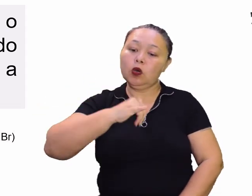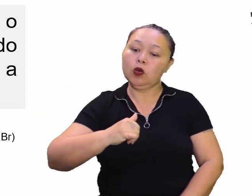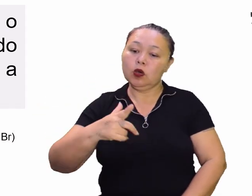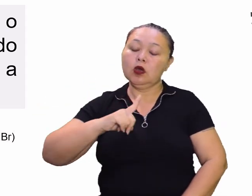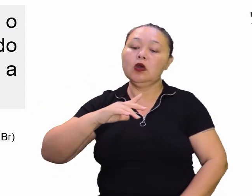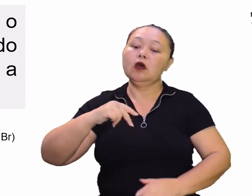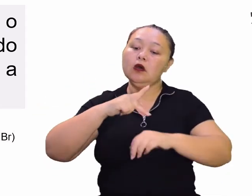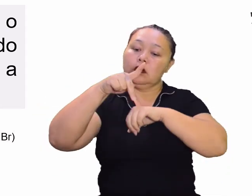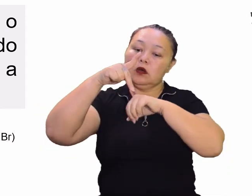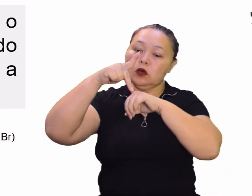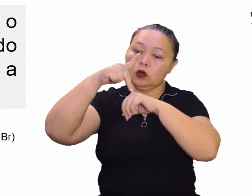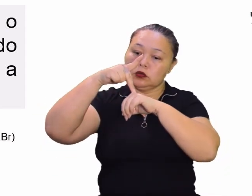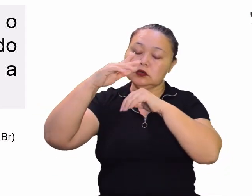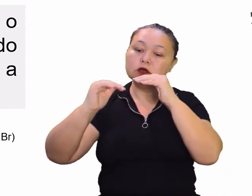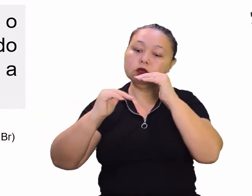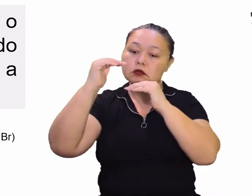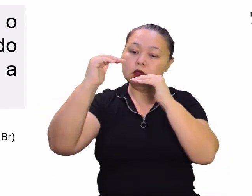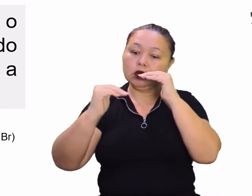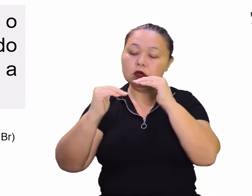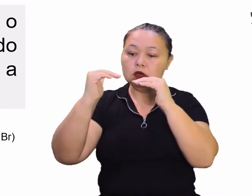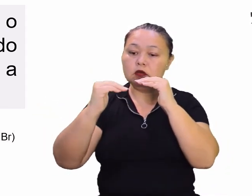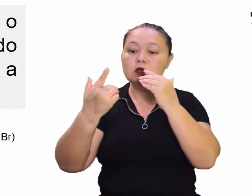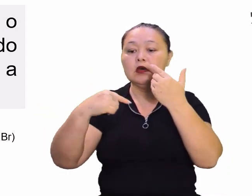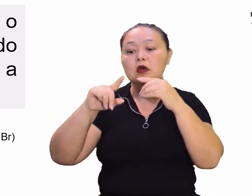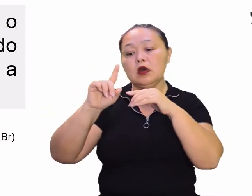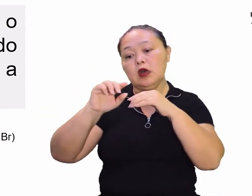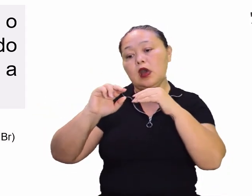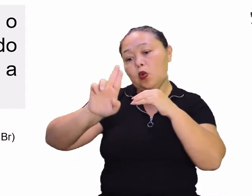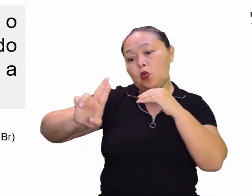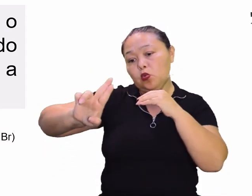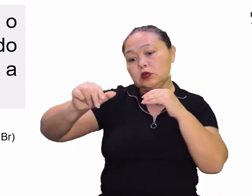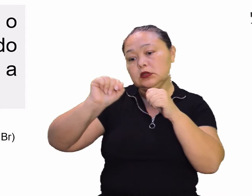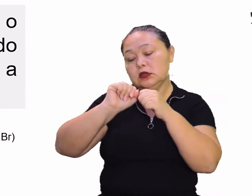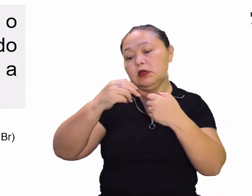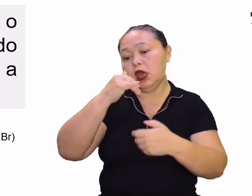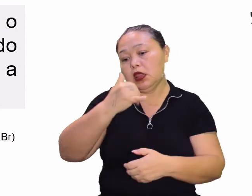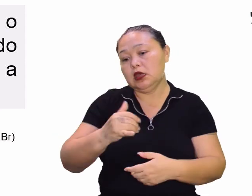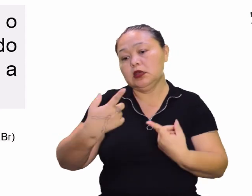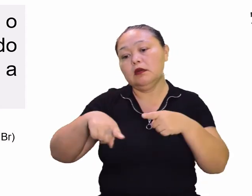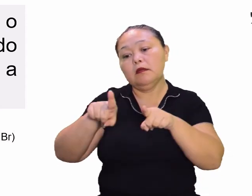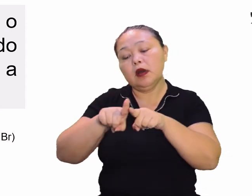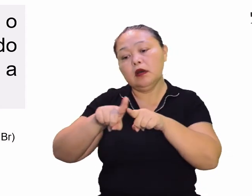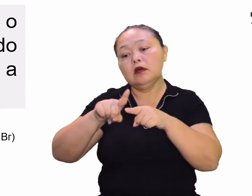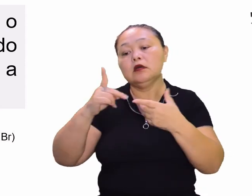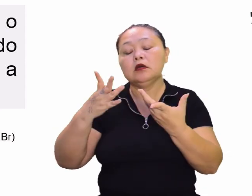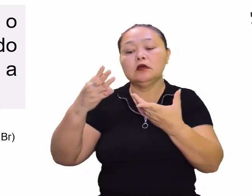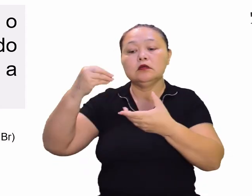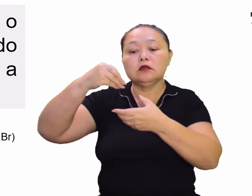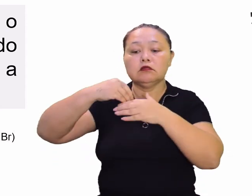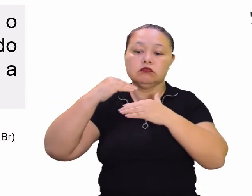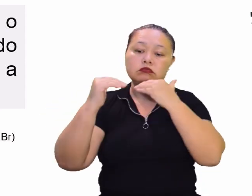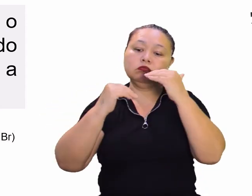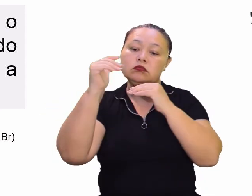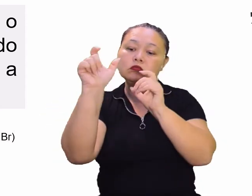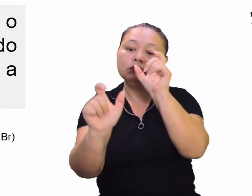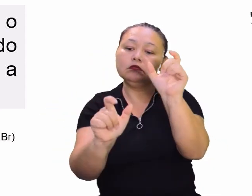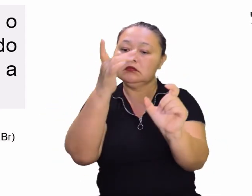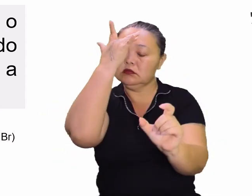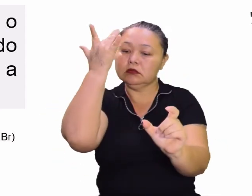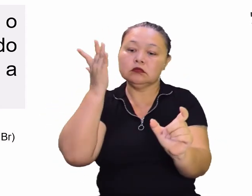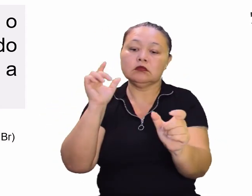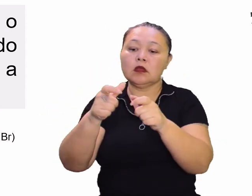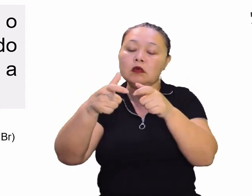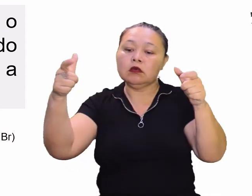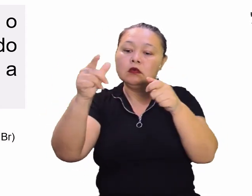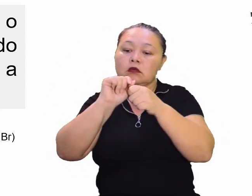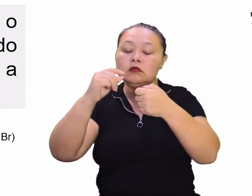países emergentes, desenvolvidos, até consomem também muita energia, mas aí está falando, associando a questão do crescimento demográfico, que é